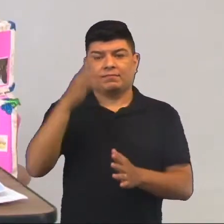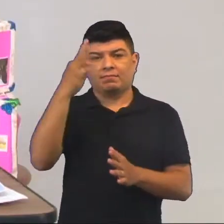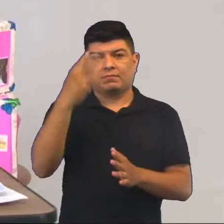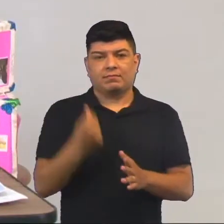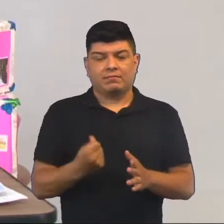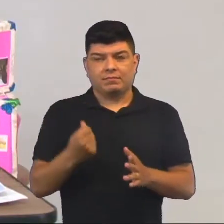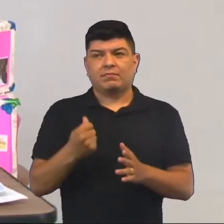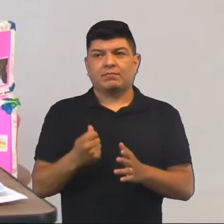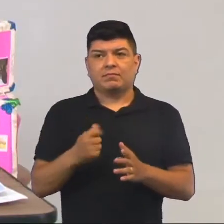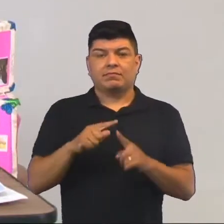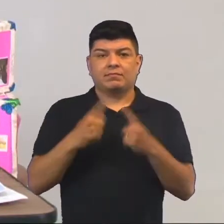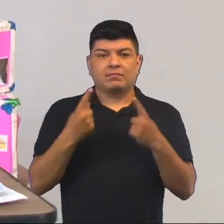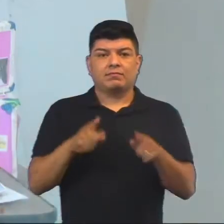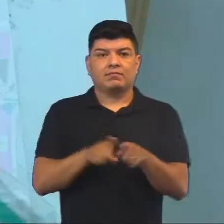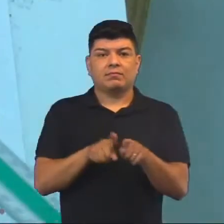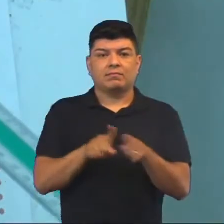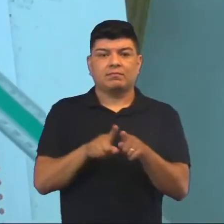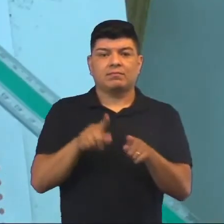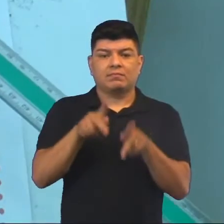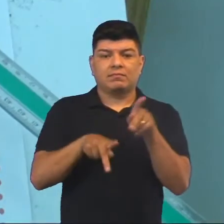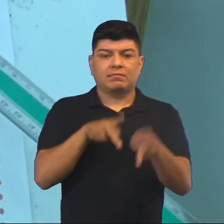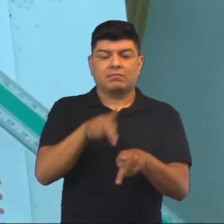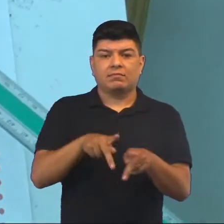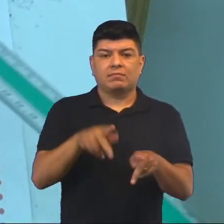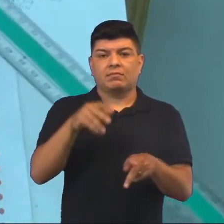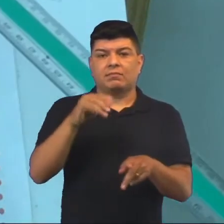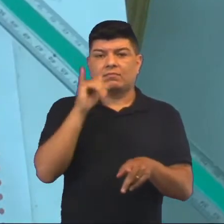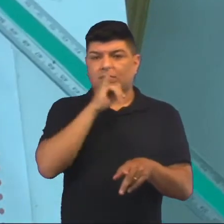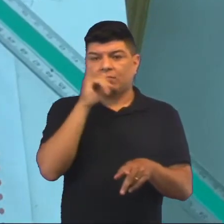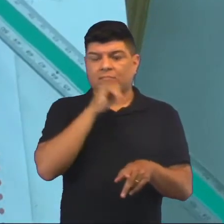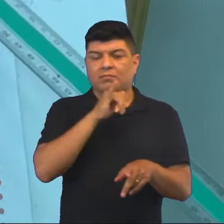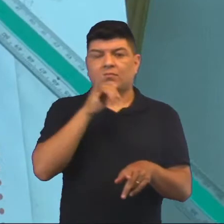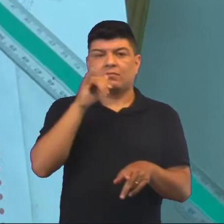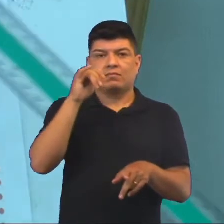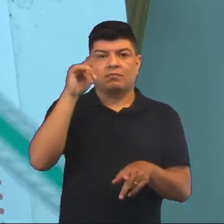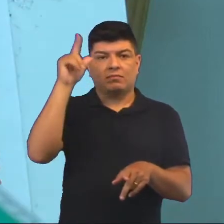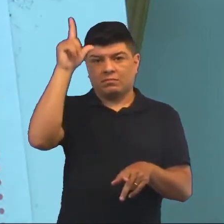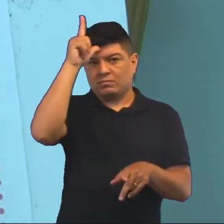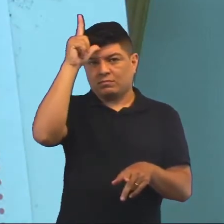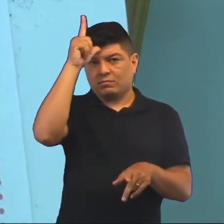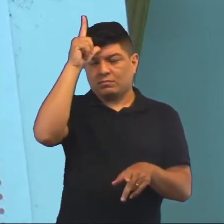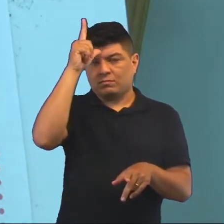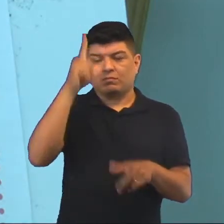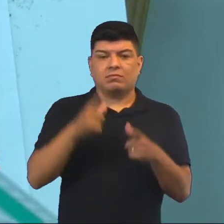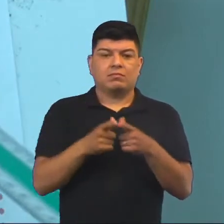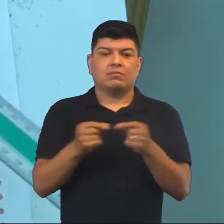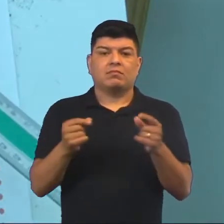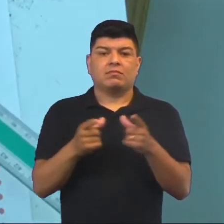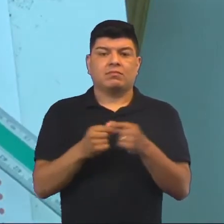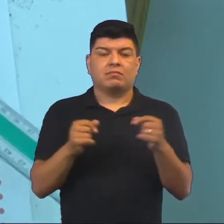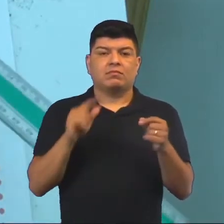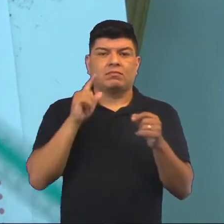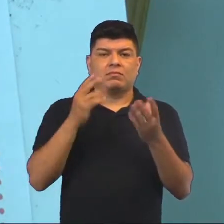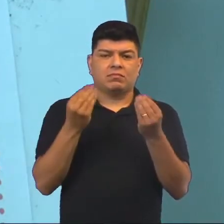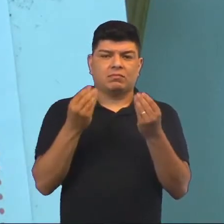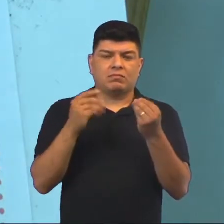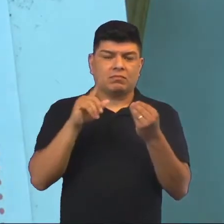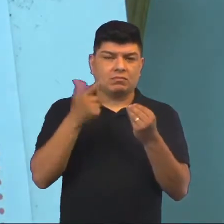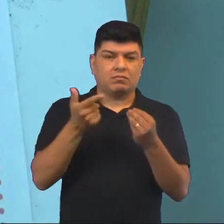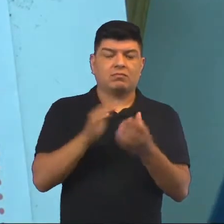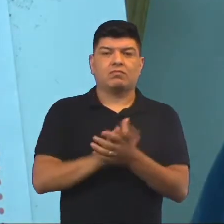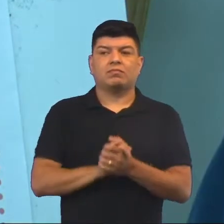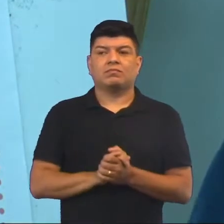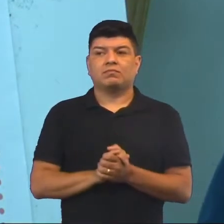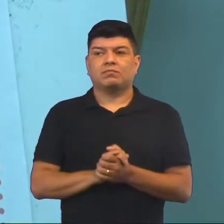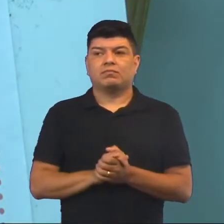e africanos, mas também povos imigrantes, como italianos, alemães, japoneses e muitos